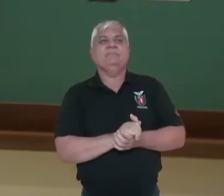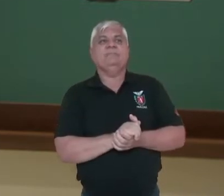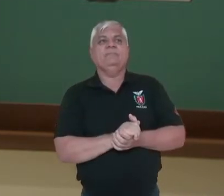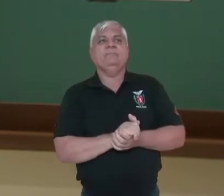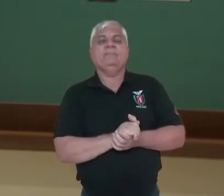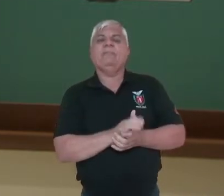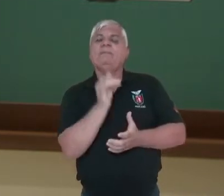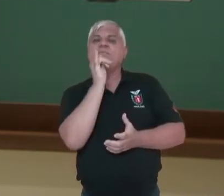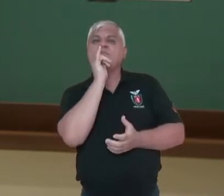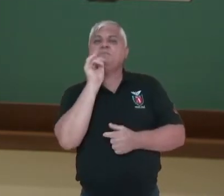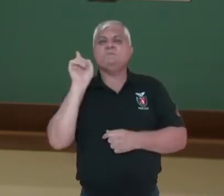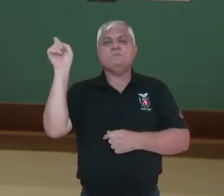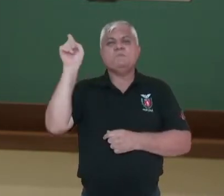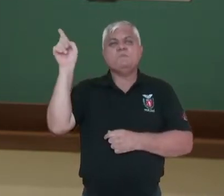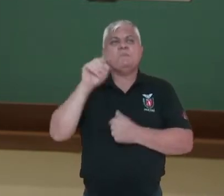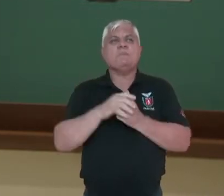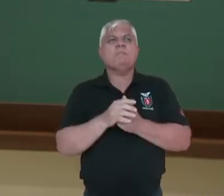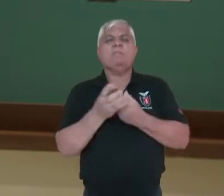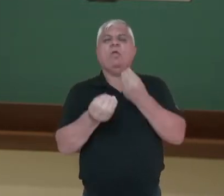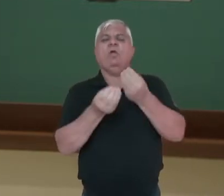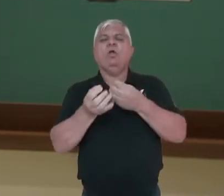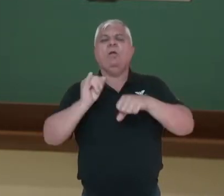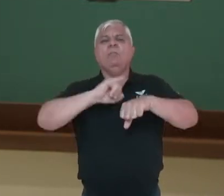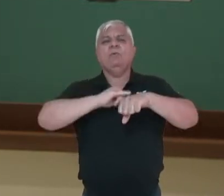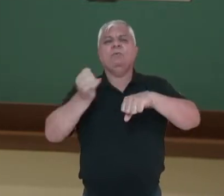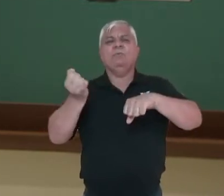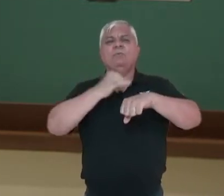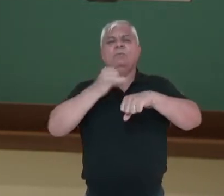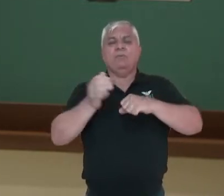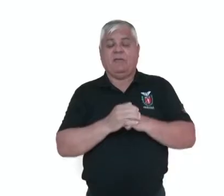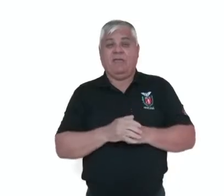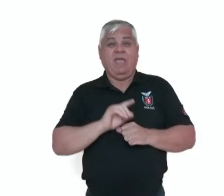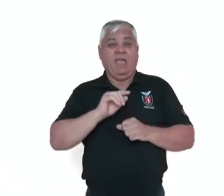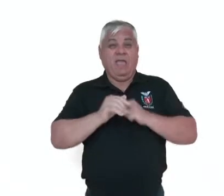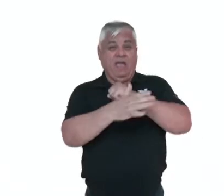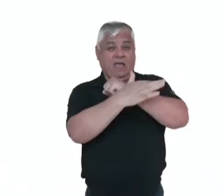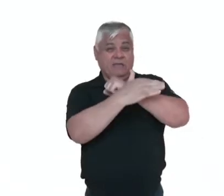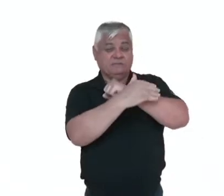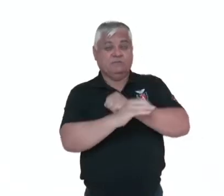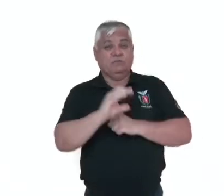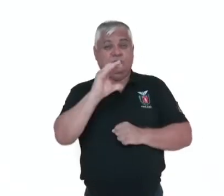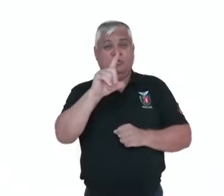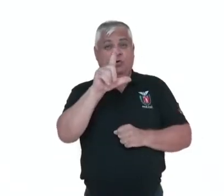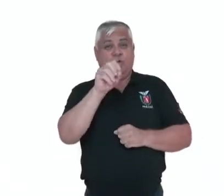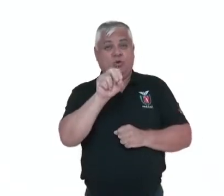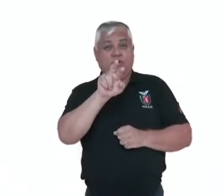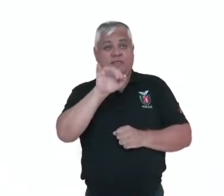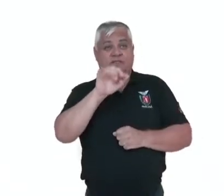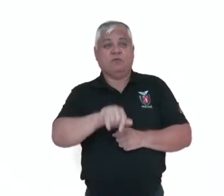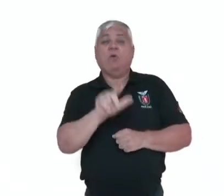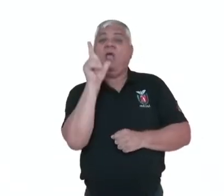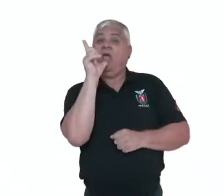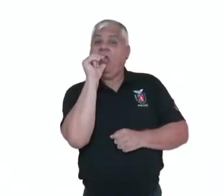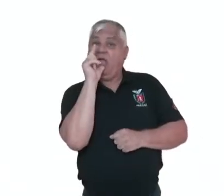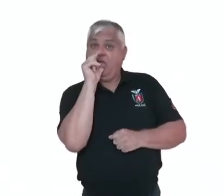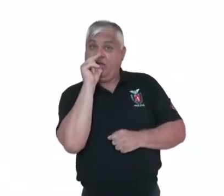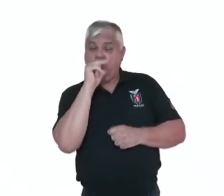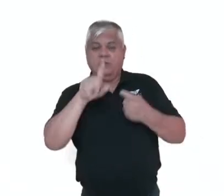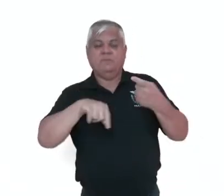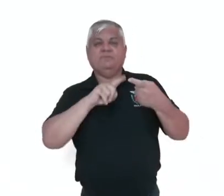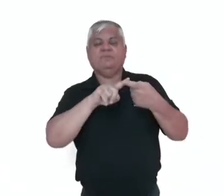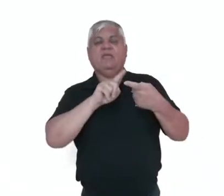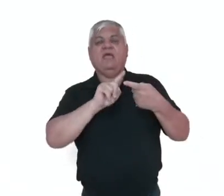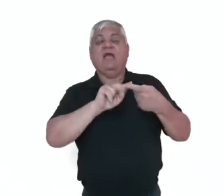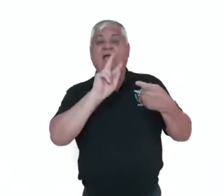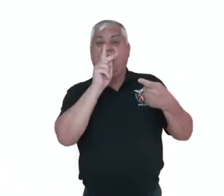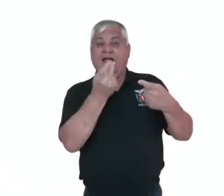Aqui o exemplo de ionização completa do ácido clorídrico. Então está mostrando aqui a água, e aí a gente tem o HCl,